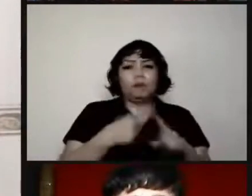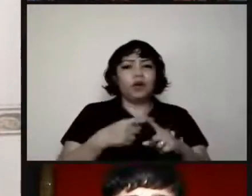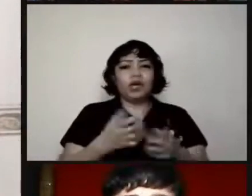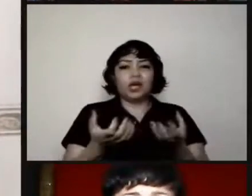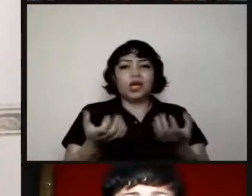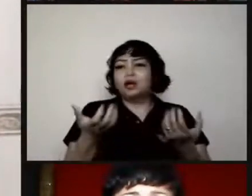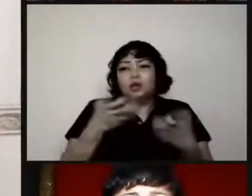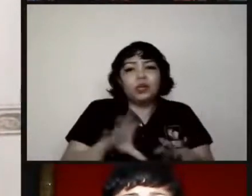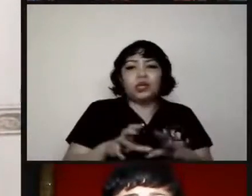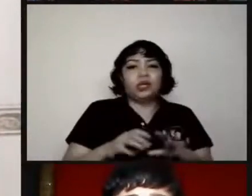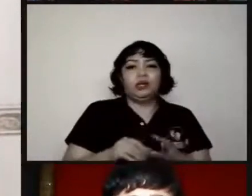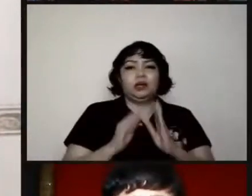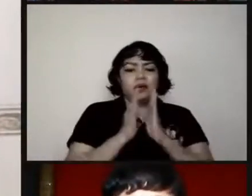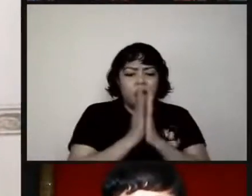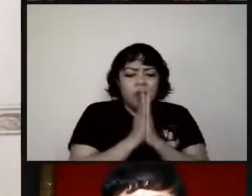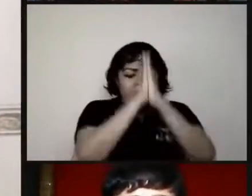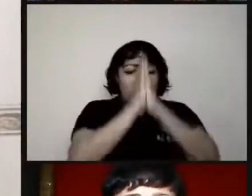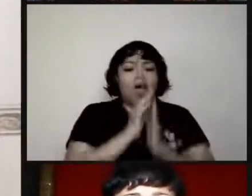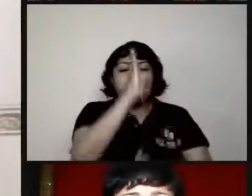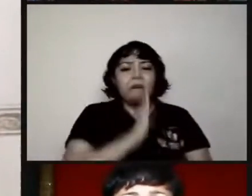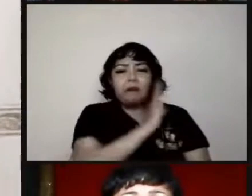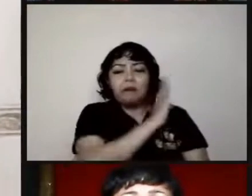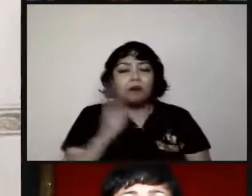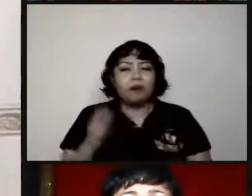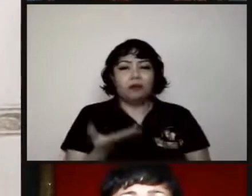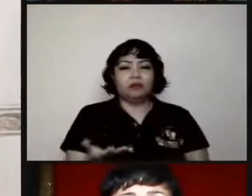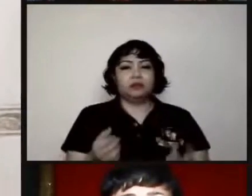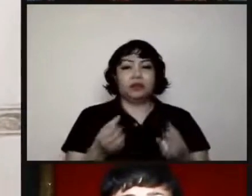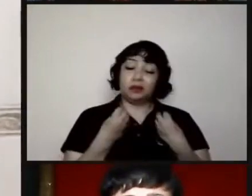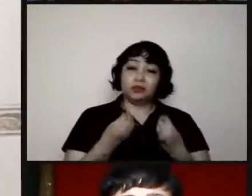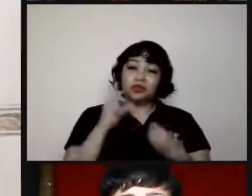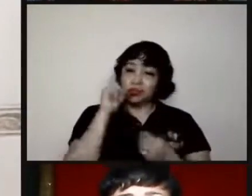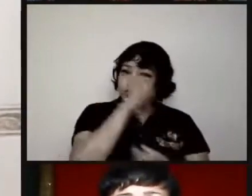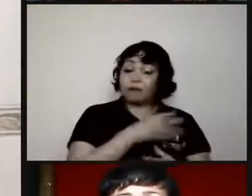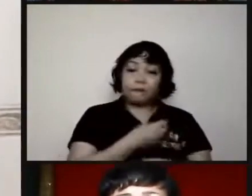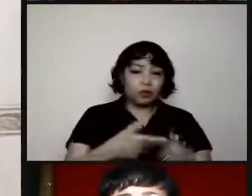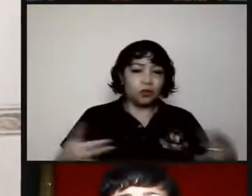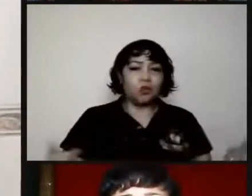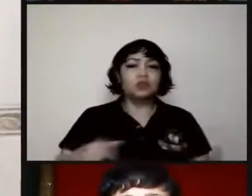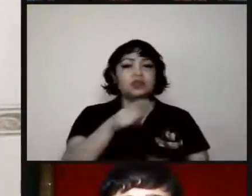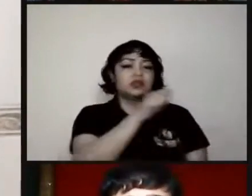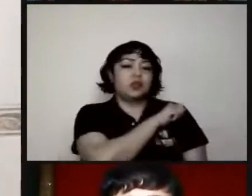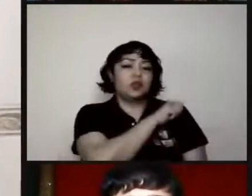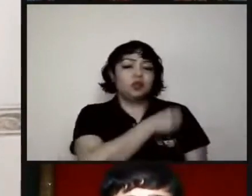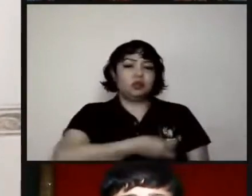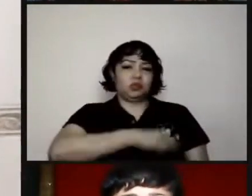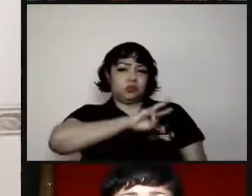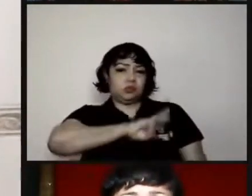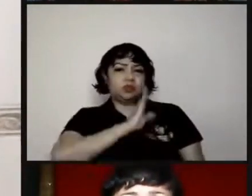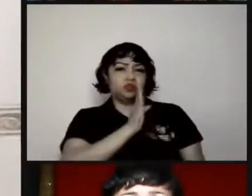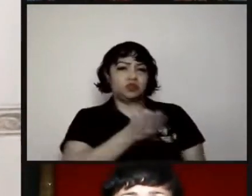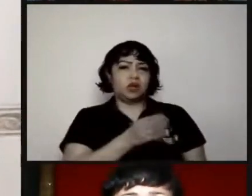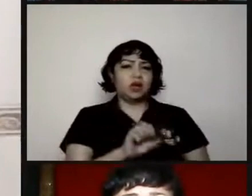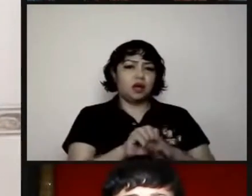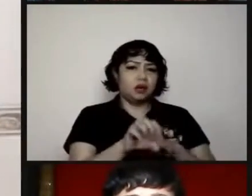que nesses poemas, né, esses alunos, que eu tenho certeza que o ensino médio, eu sou professora também de alunos do ensino